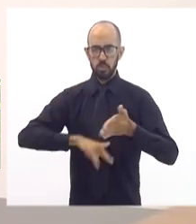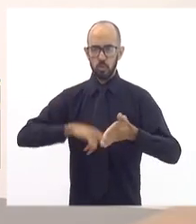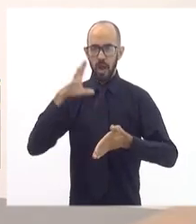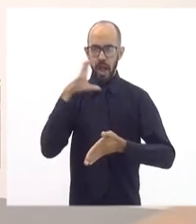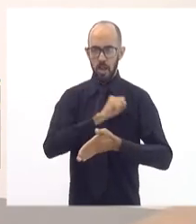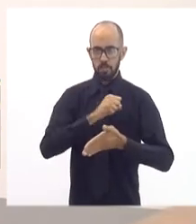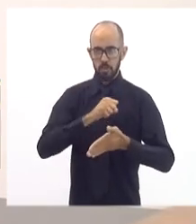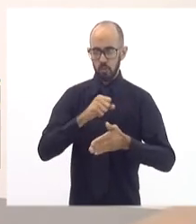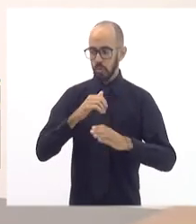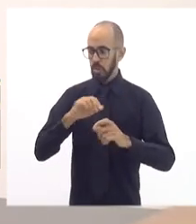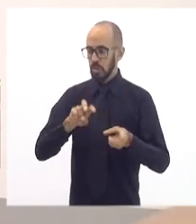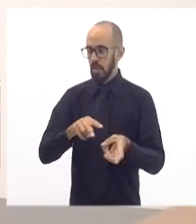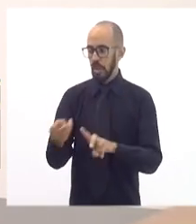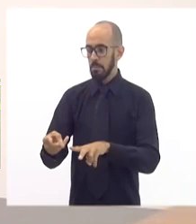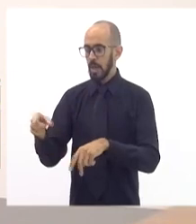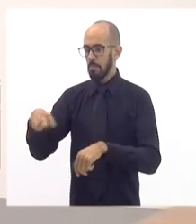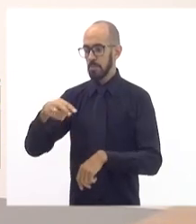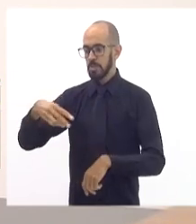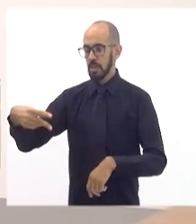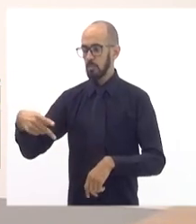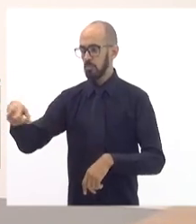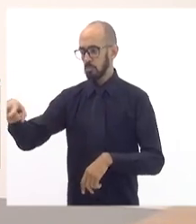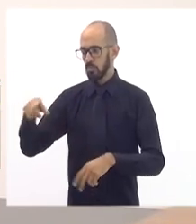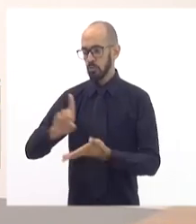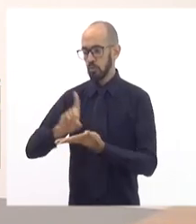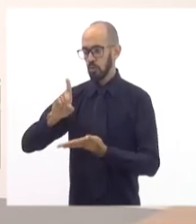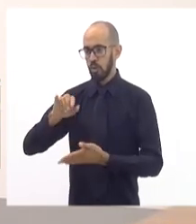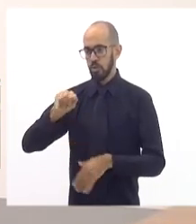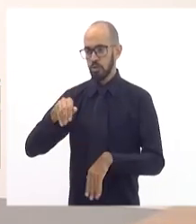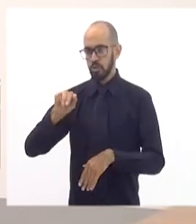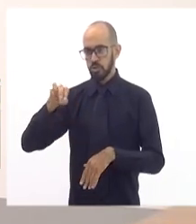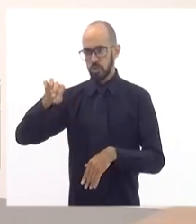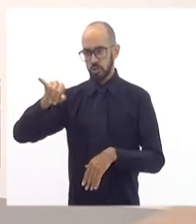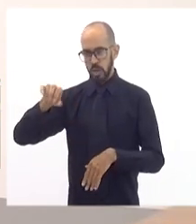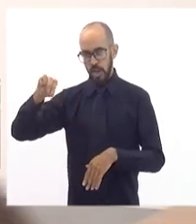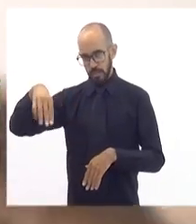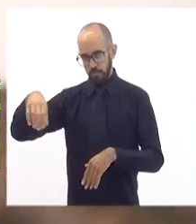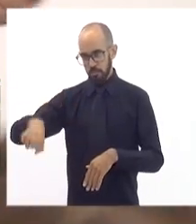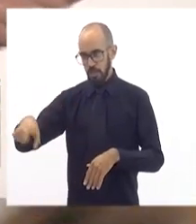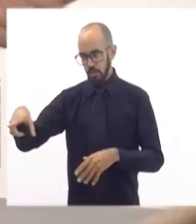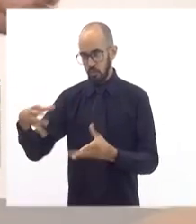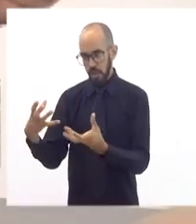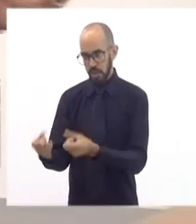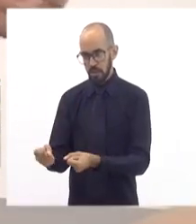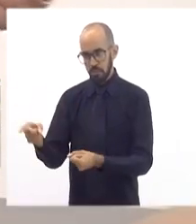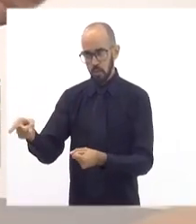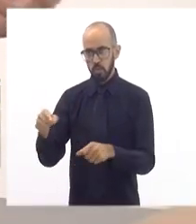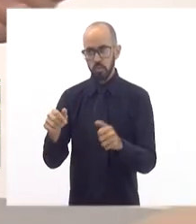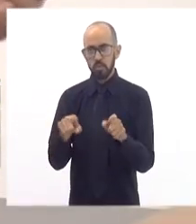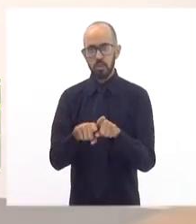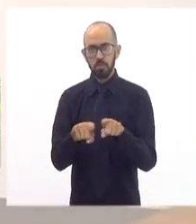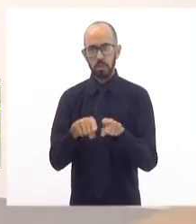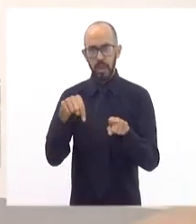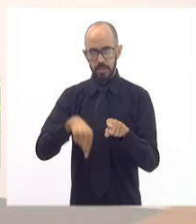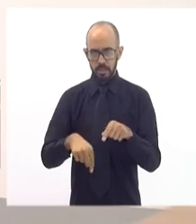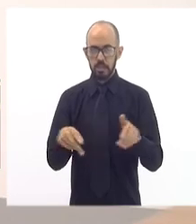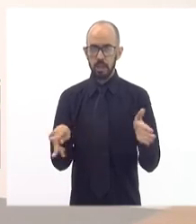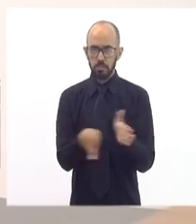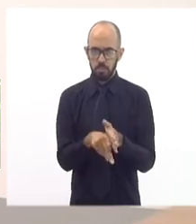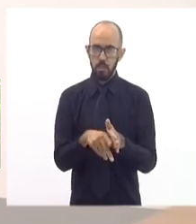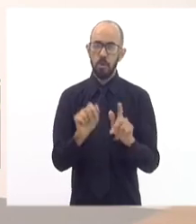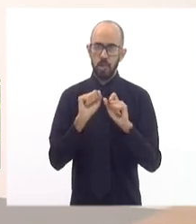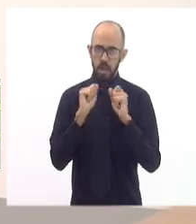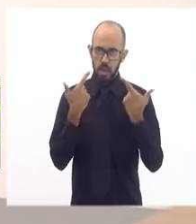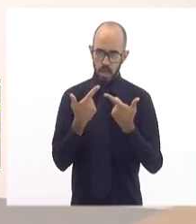e encaminhar ao Ministério Público Federal Dr Jaime teve posse disse com mais eu acho que o daqui da própria casa da